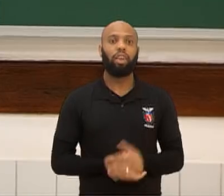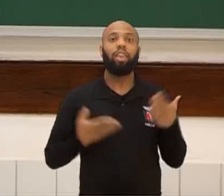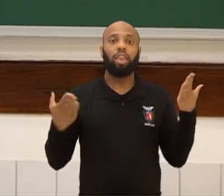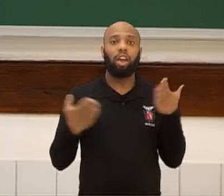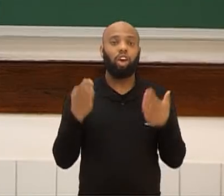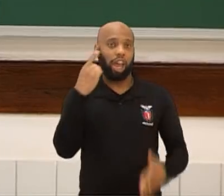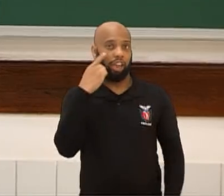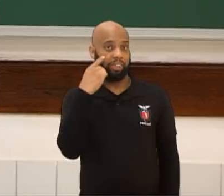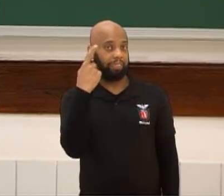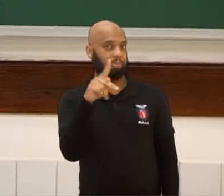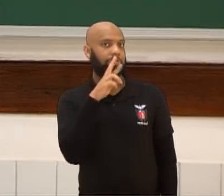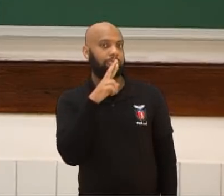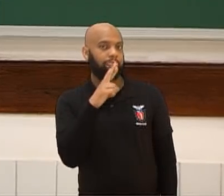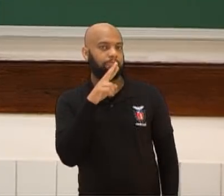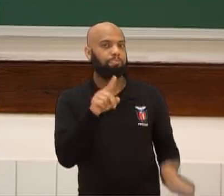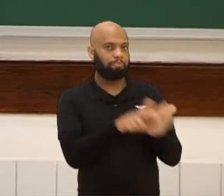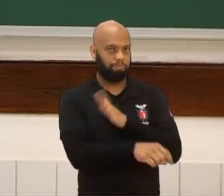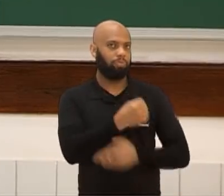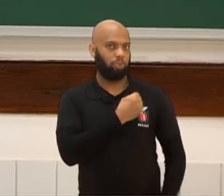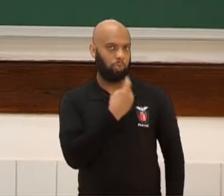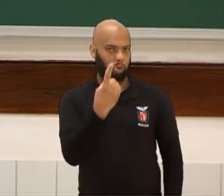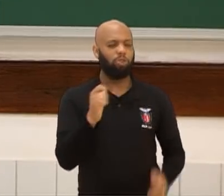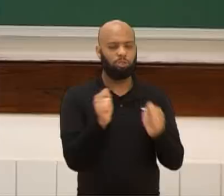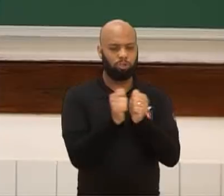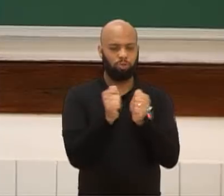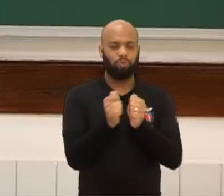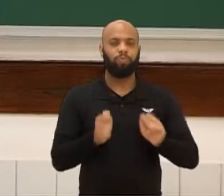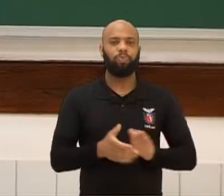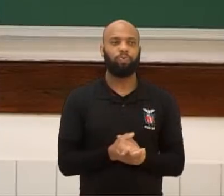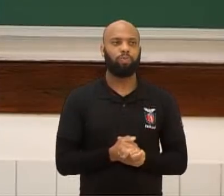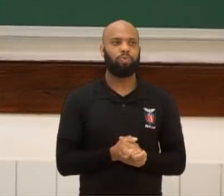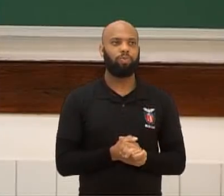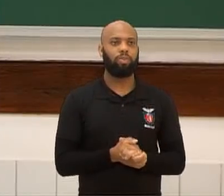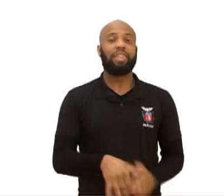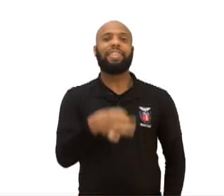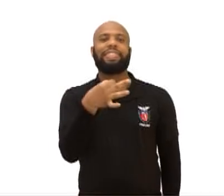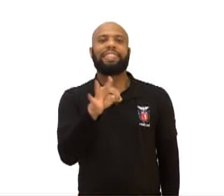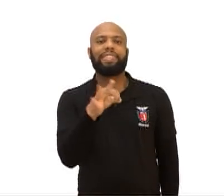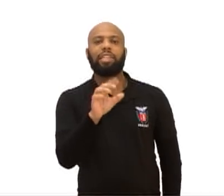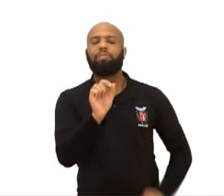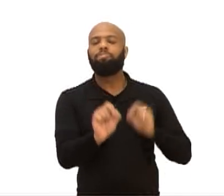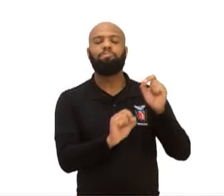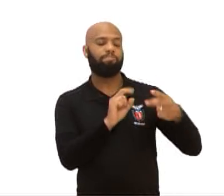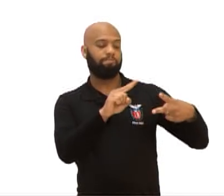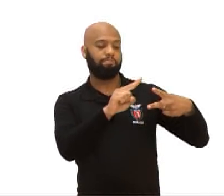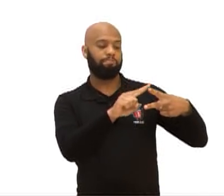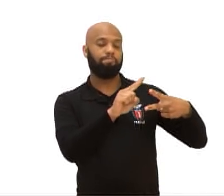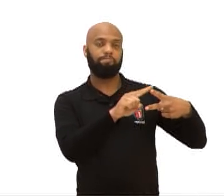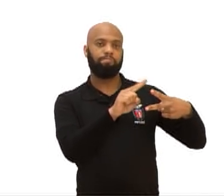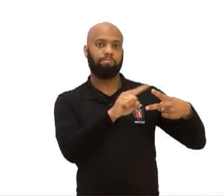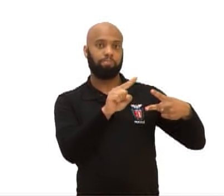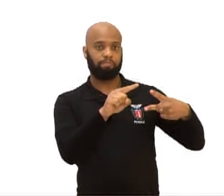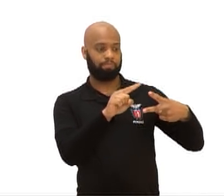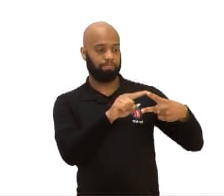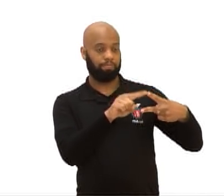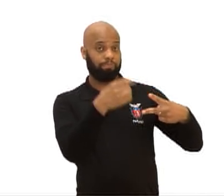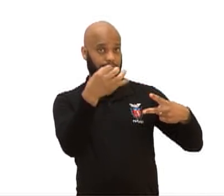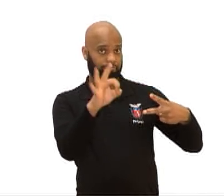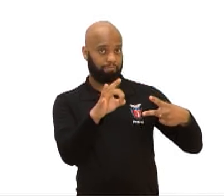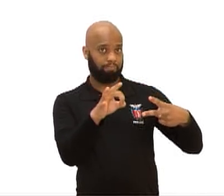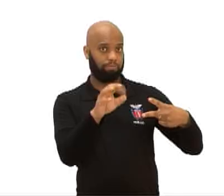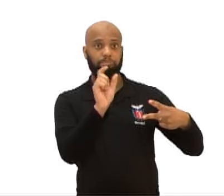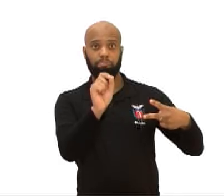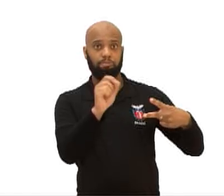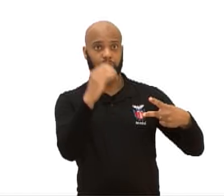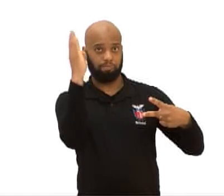Vamos conferir a resposta do primeiro quiz? Então me acompanhem. Alternativa correta, primeira alternativa, que